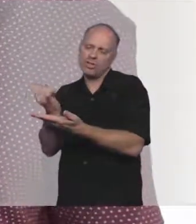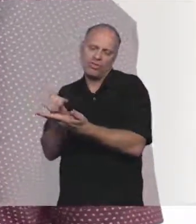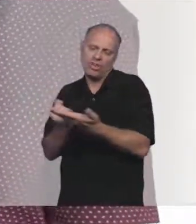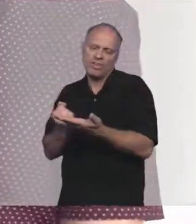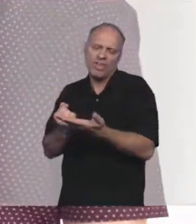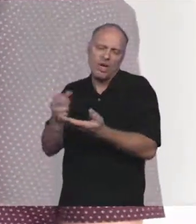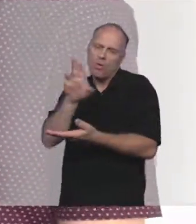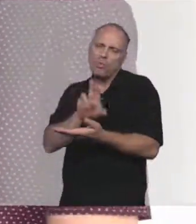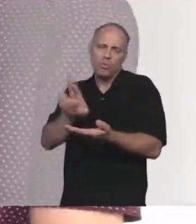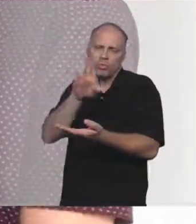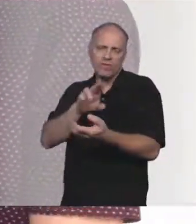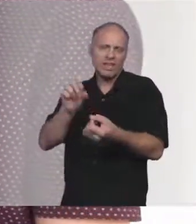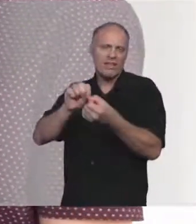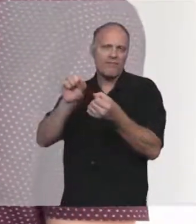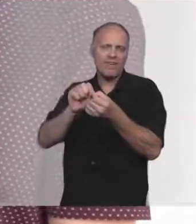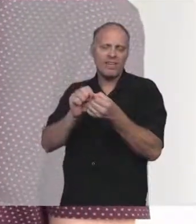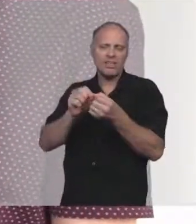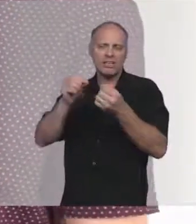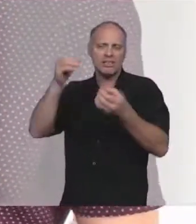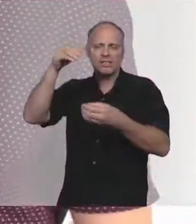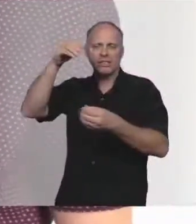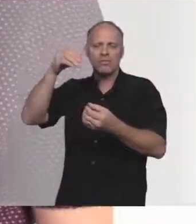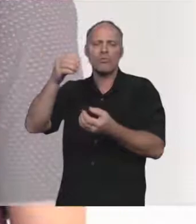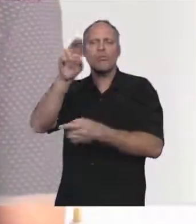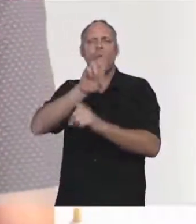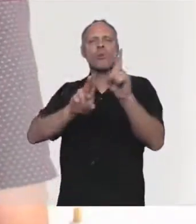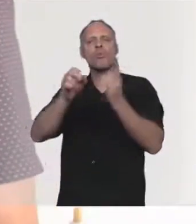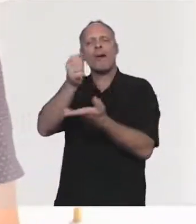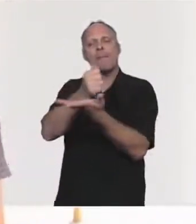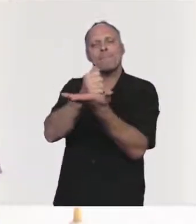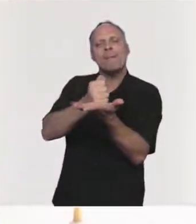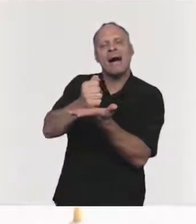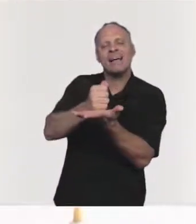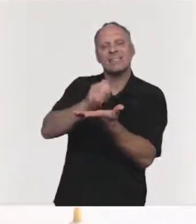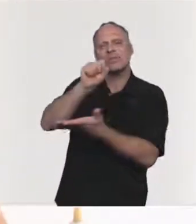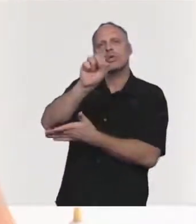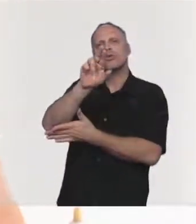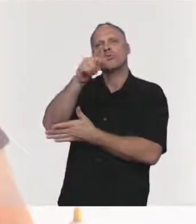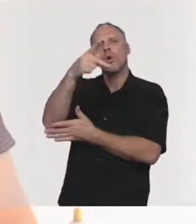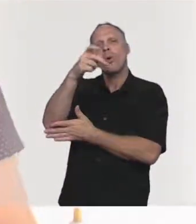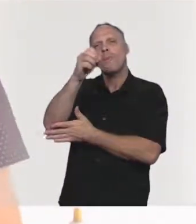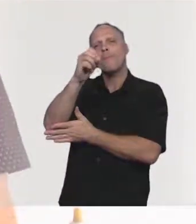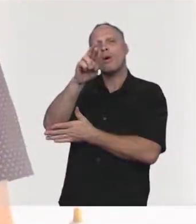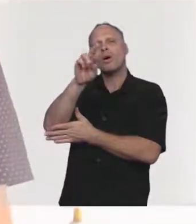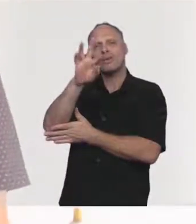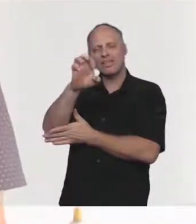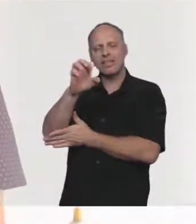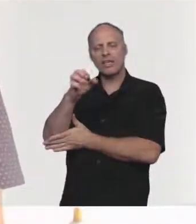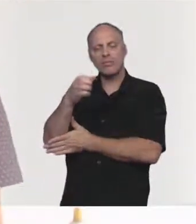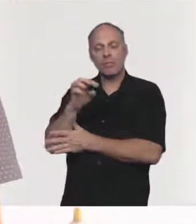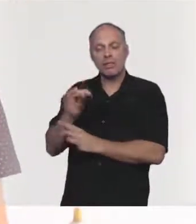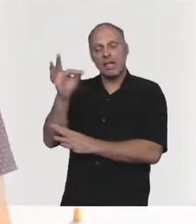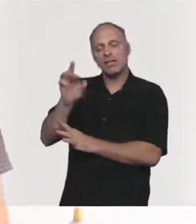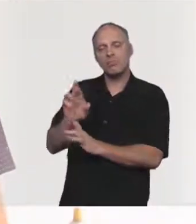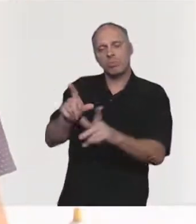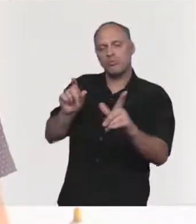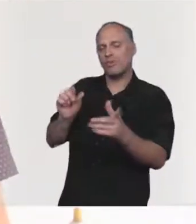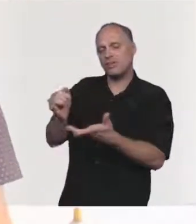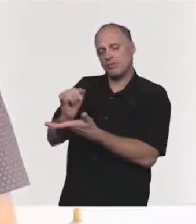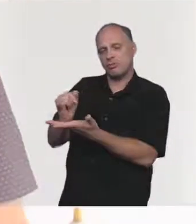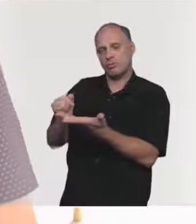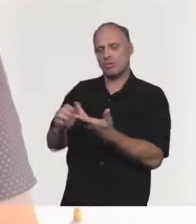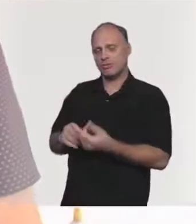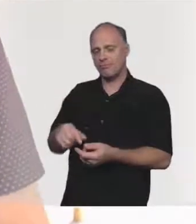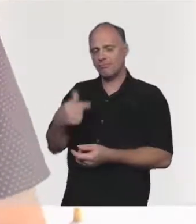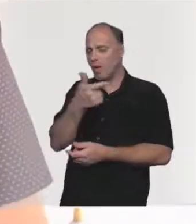ilustração aplicada em outro suporte, de outra forma, né? Com outra técnica, casualmente o óleo. Então eu não